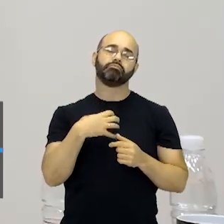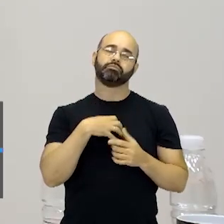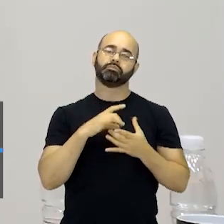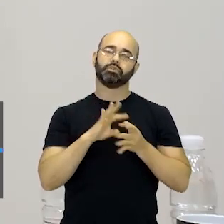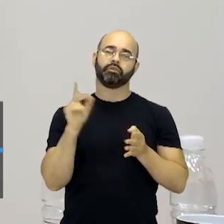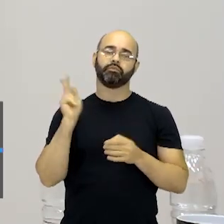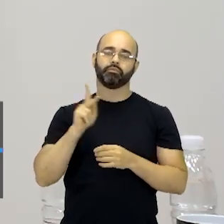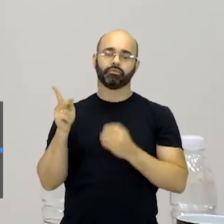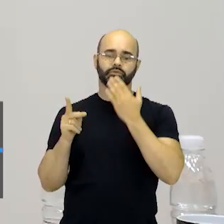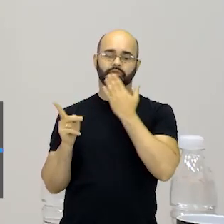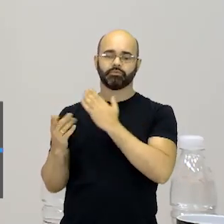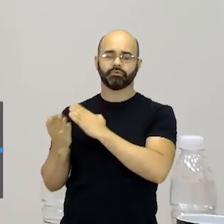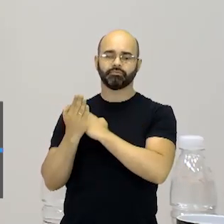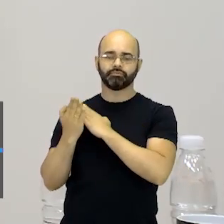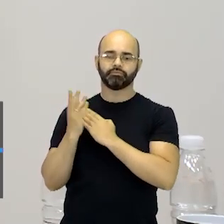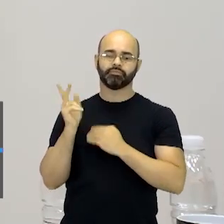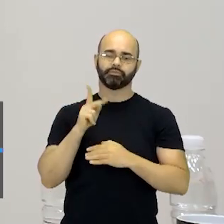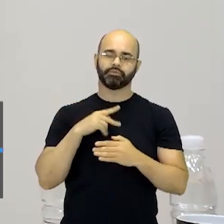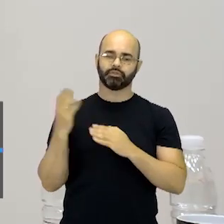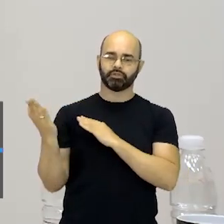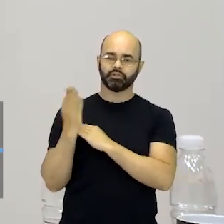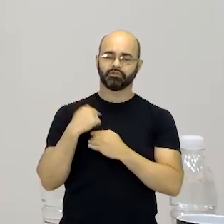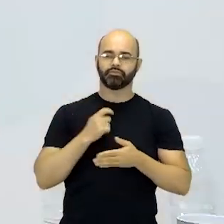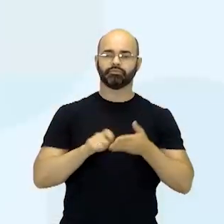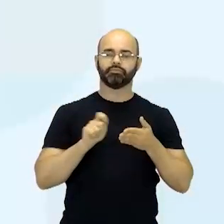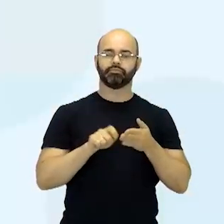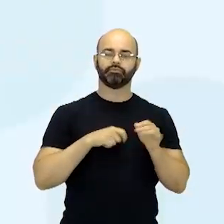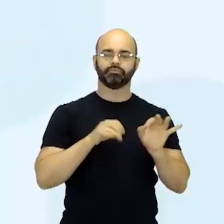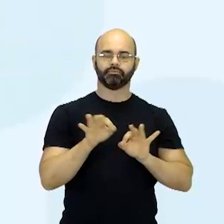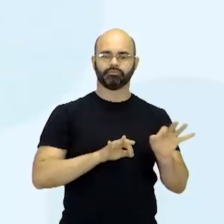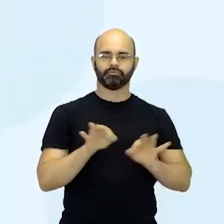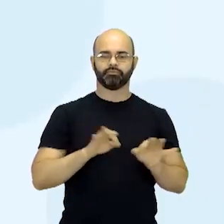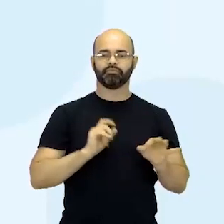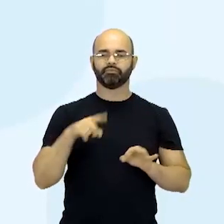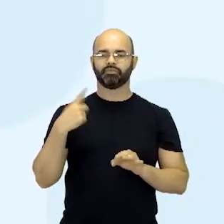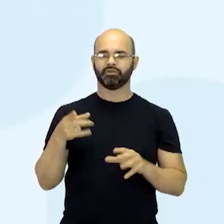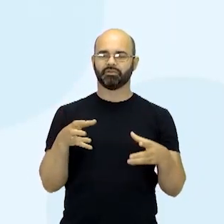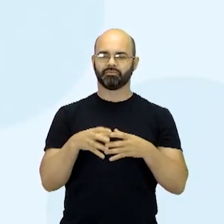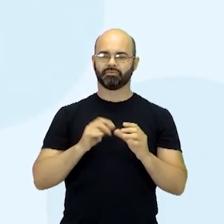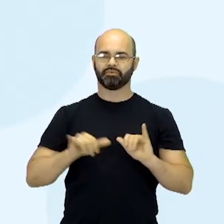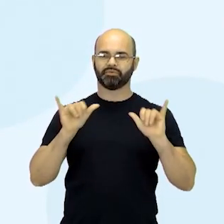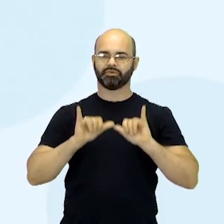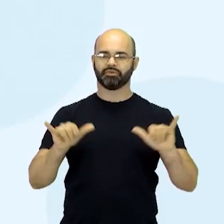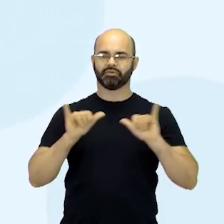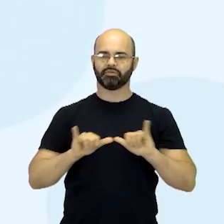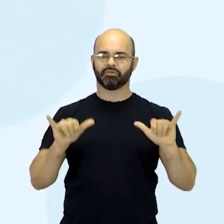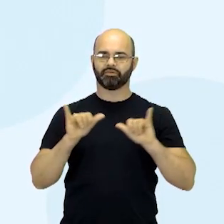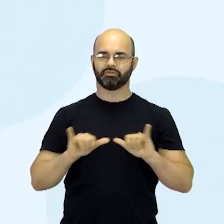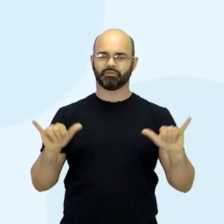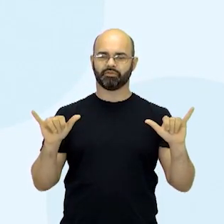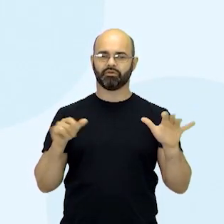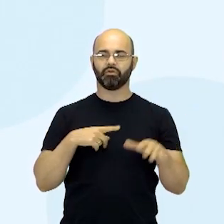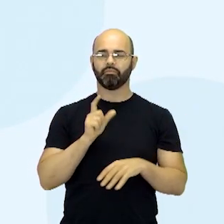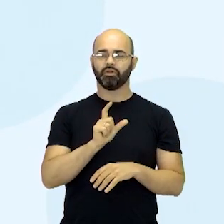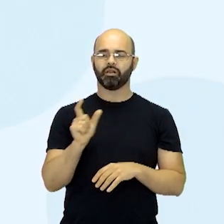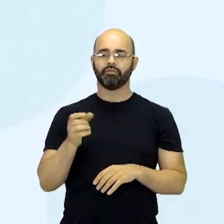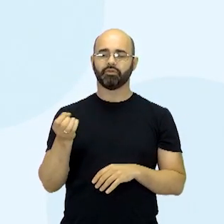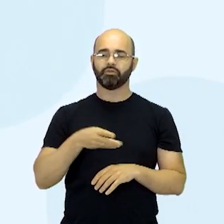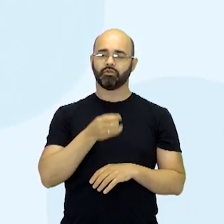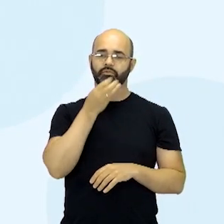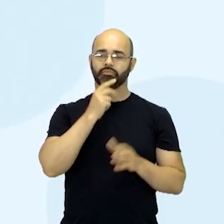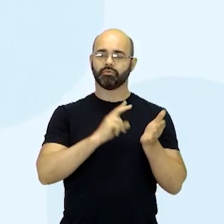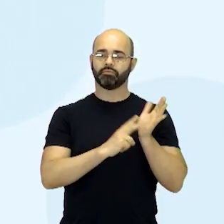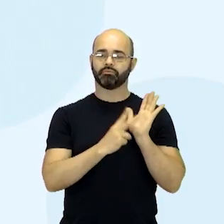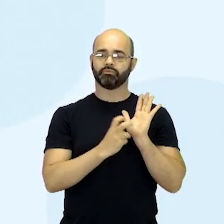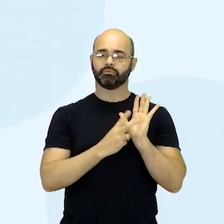aí do seu professor, da sua professora. Apresente, então, para a sua turma, utilize aí, no mínimo, palavras, né, novas no seu vocabulário,